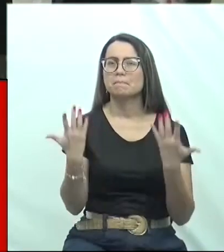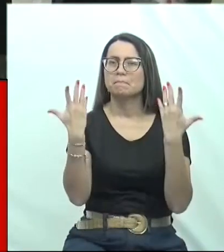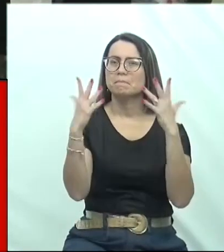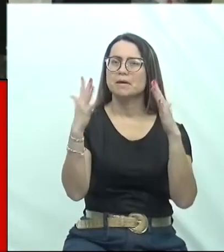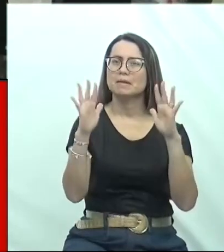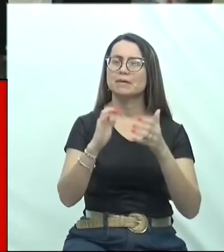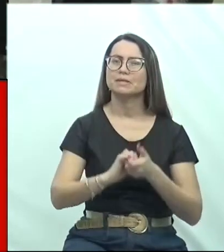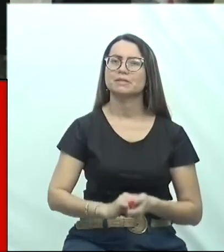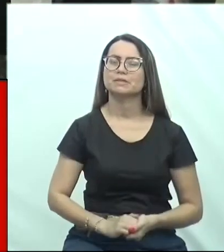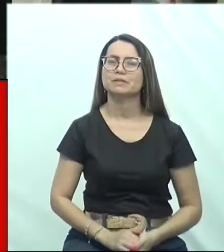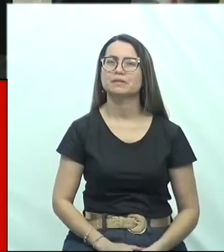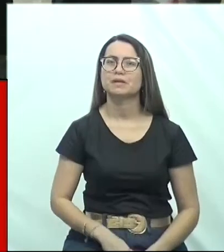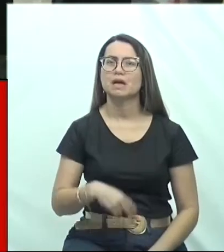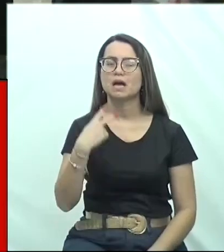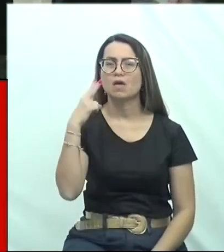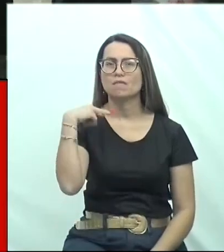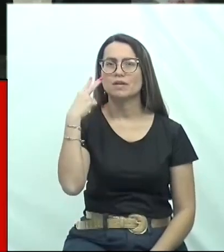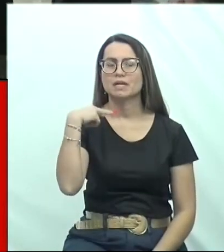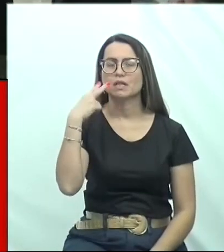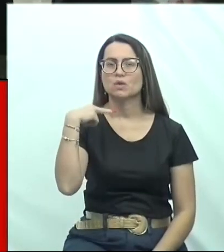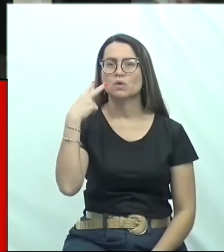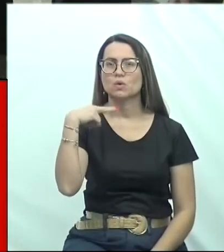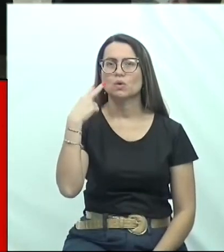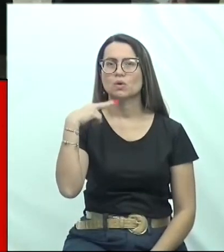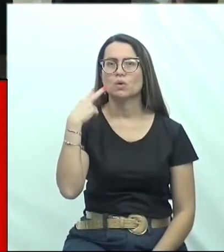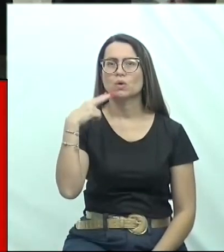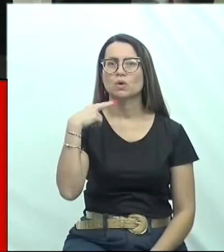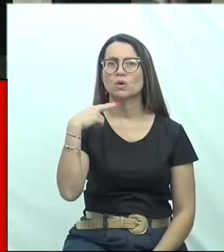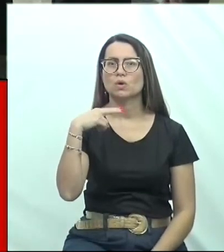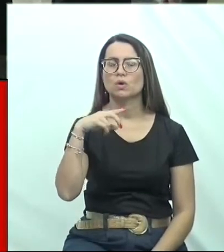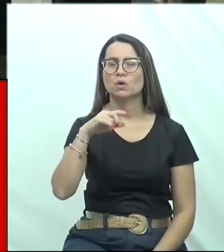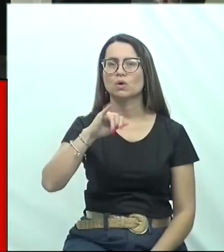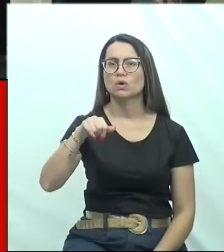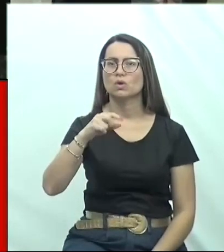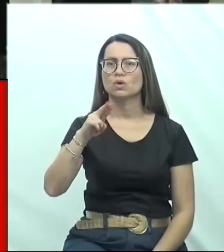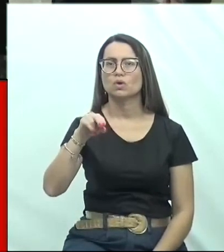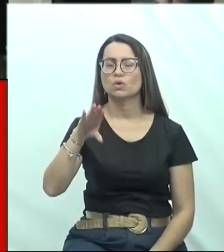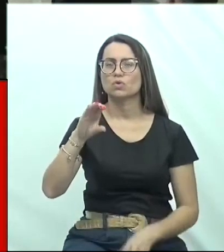Questão de ordem cedida ao vereador Júlio Kaminski.